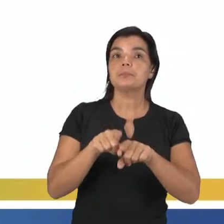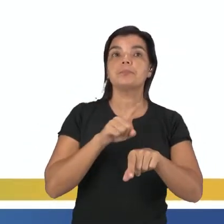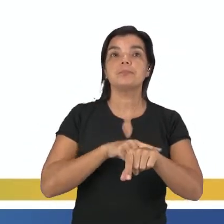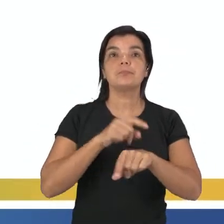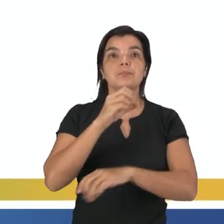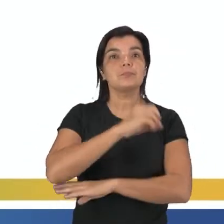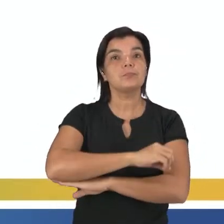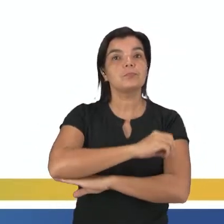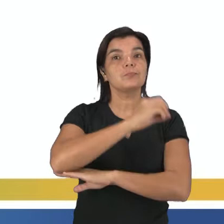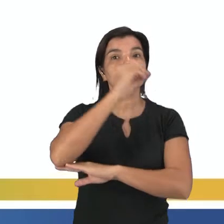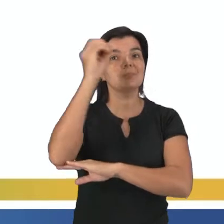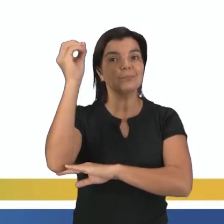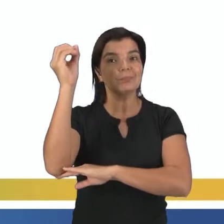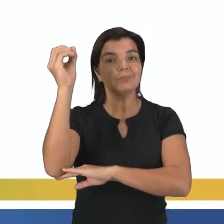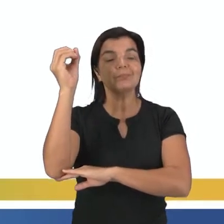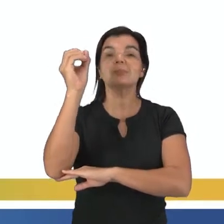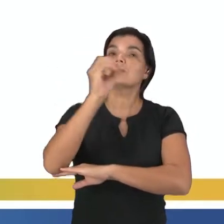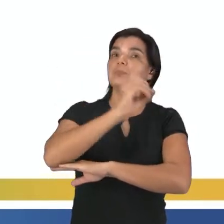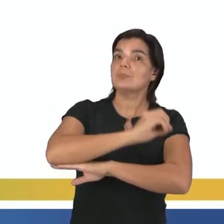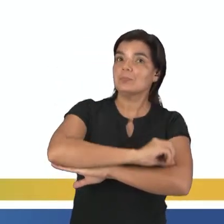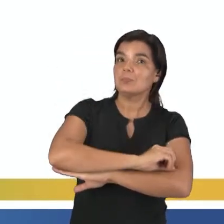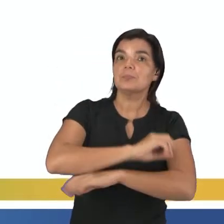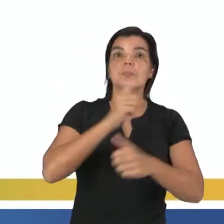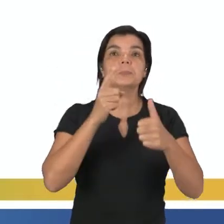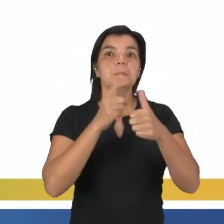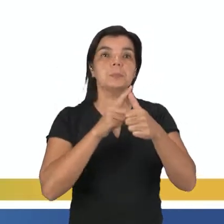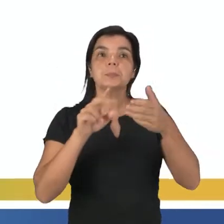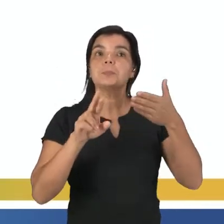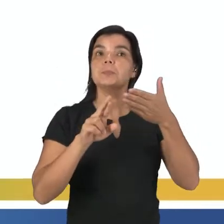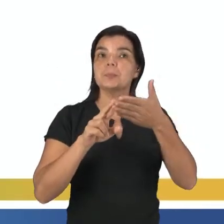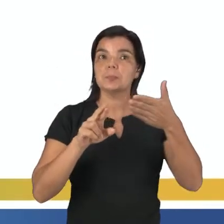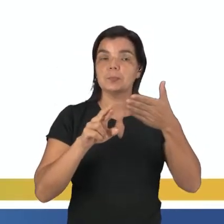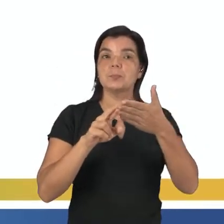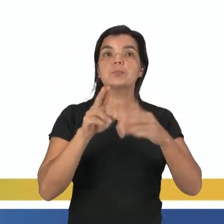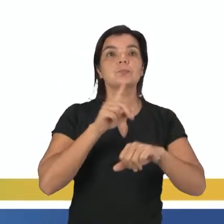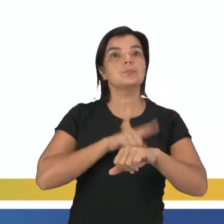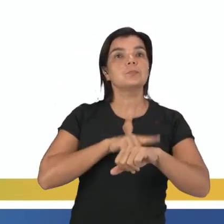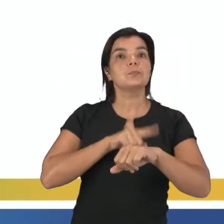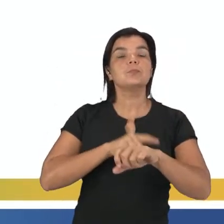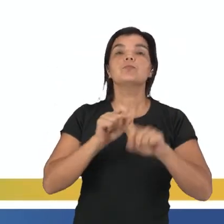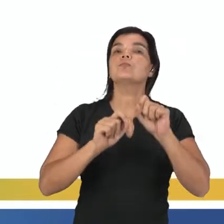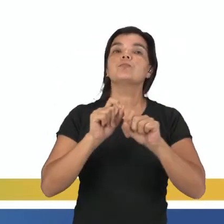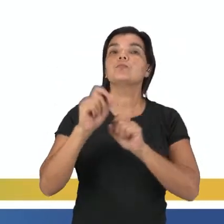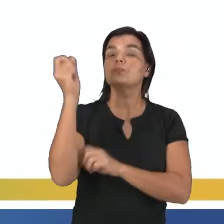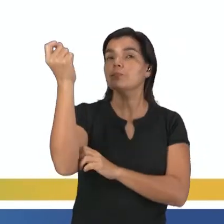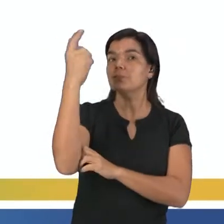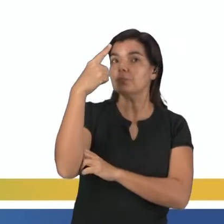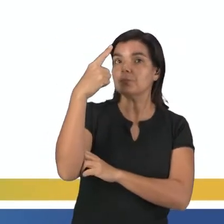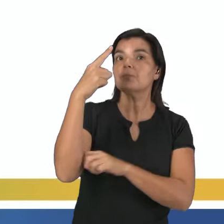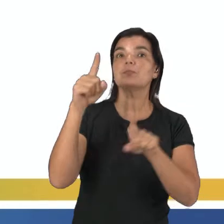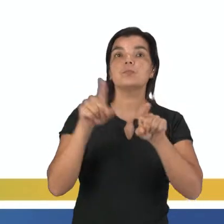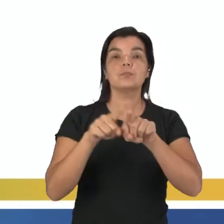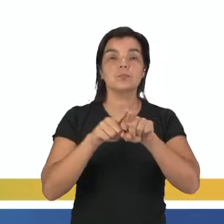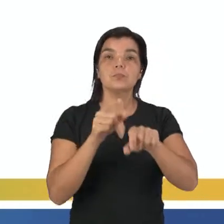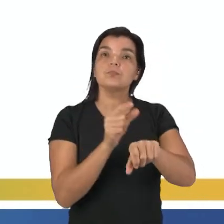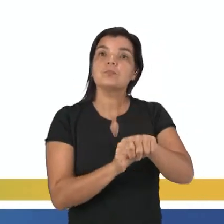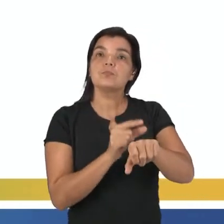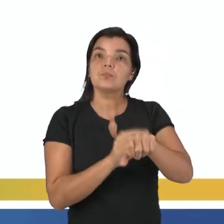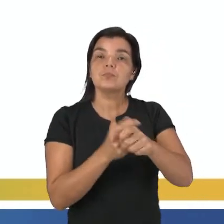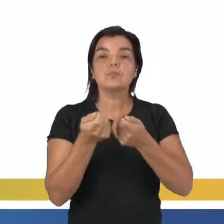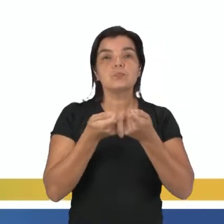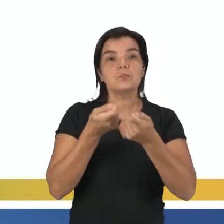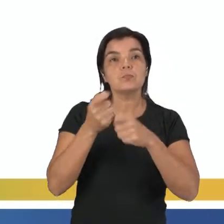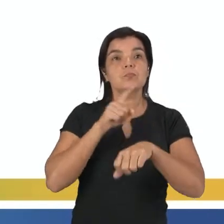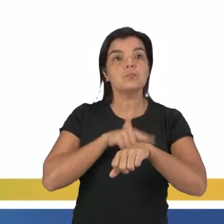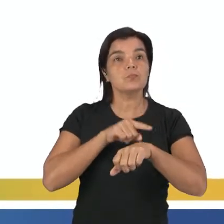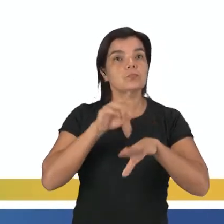mesmo o movimento em que o Sol vai se pôr. A primeira referência para o controle do tempo foi o Sol, e assim os primeiros relógios controlavam o